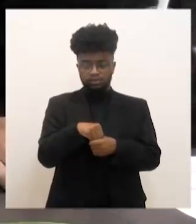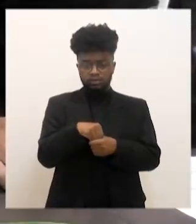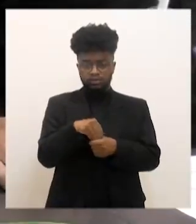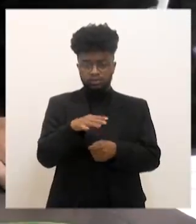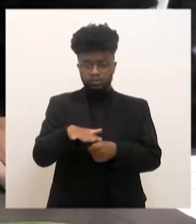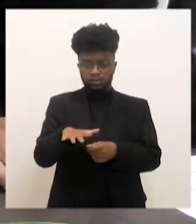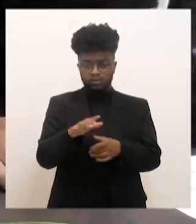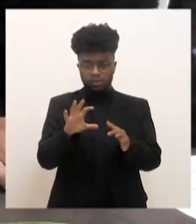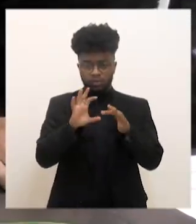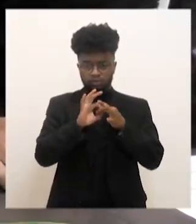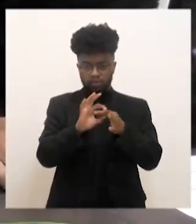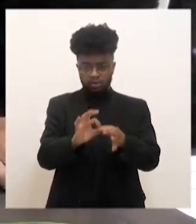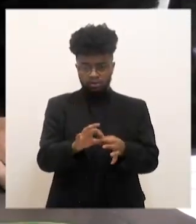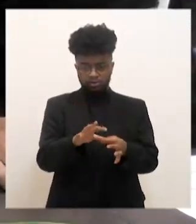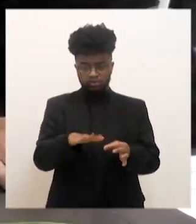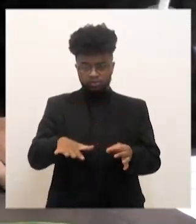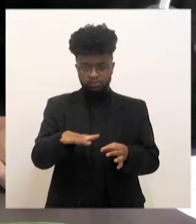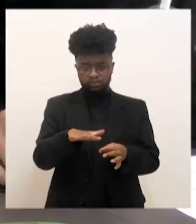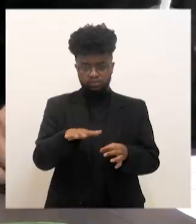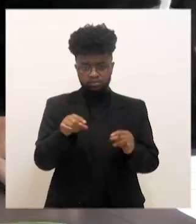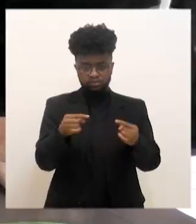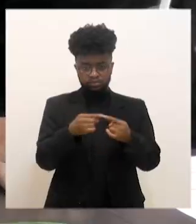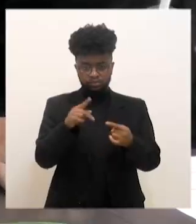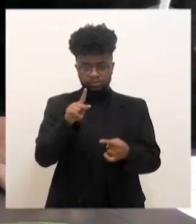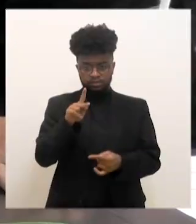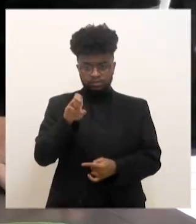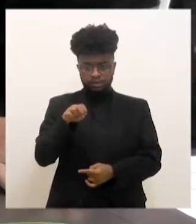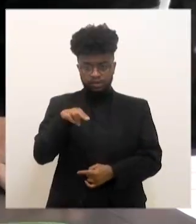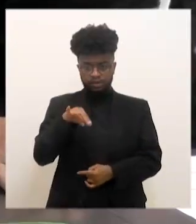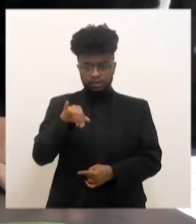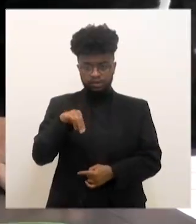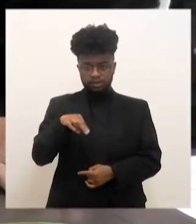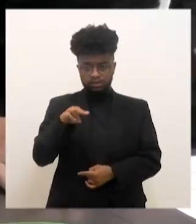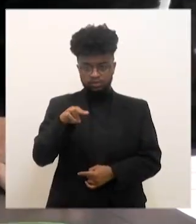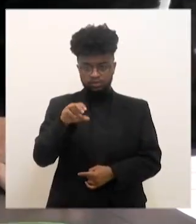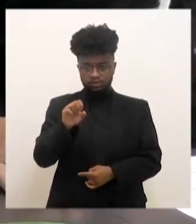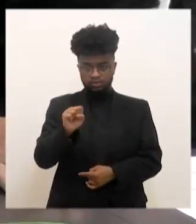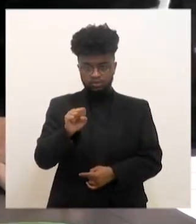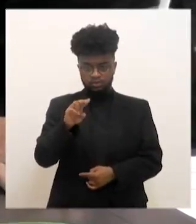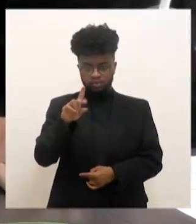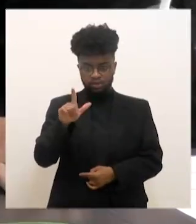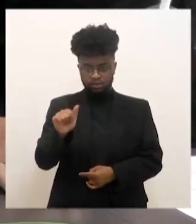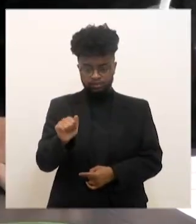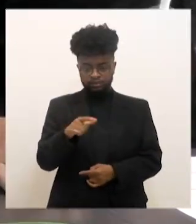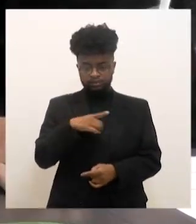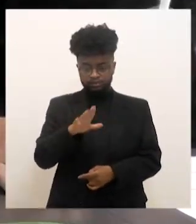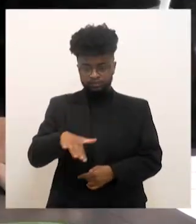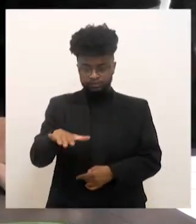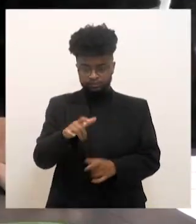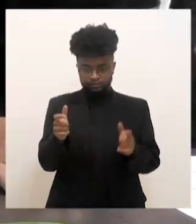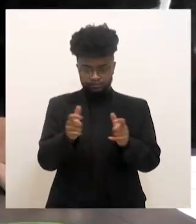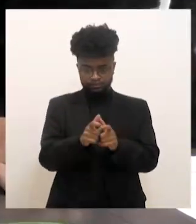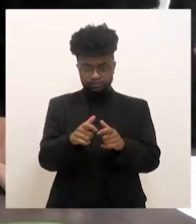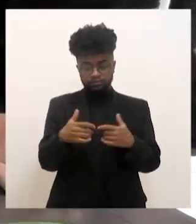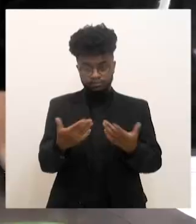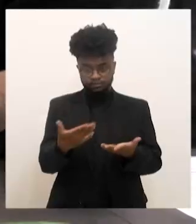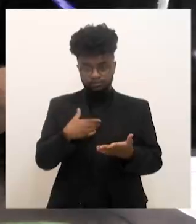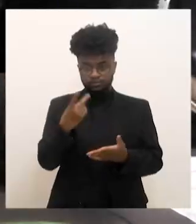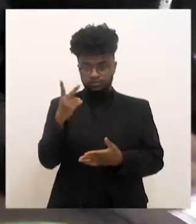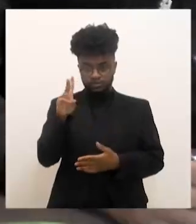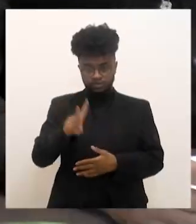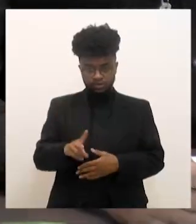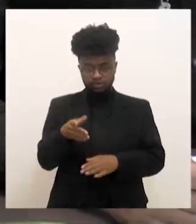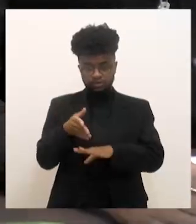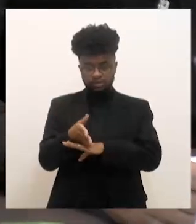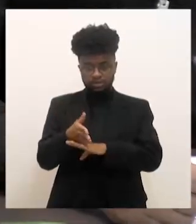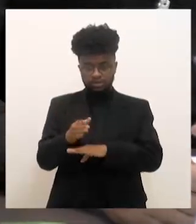determinado contexto aqui da península, é uma área relativamente pequena, né? Eu fui 2 vezes secretário